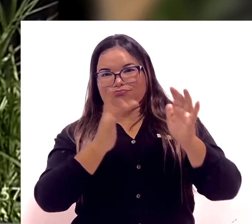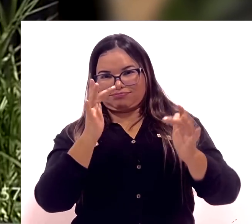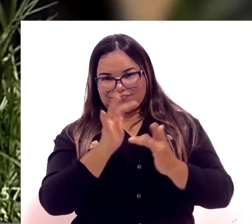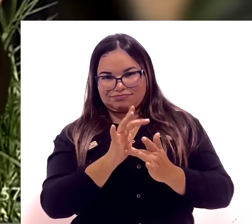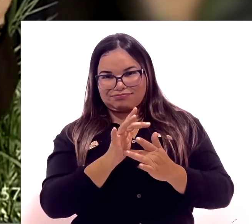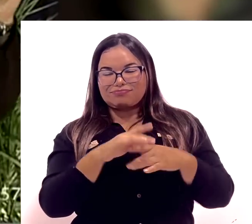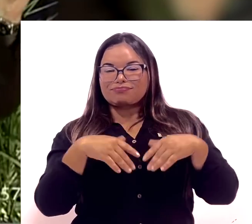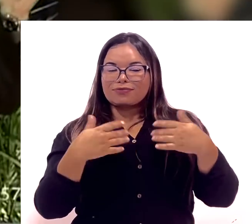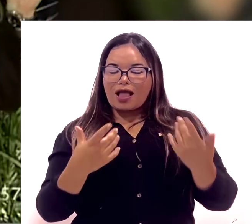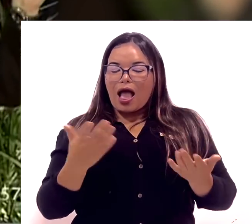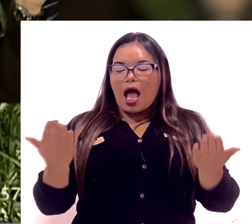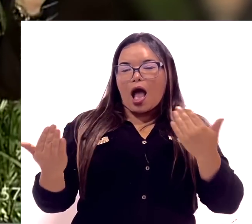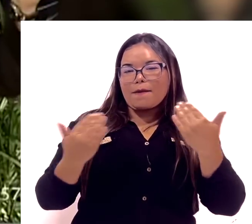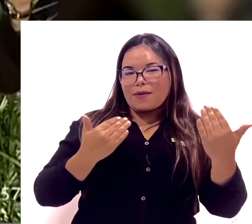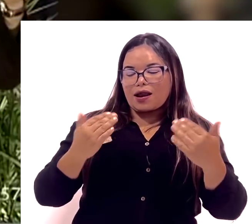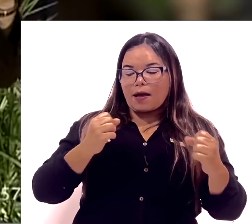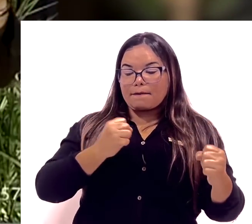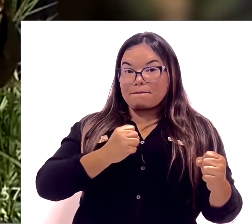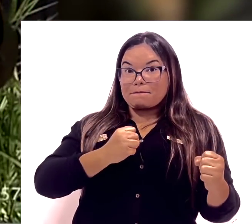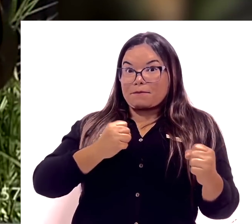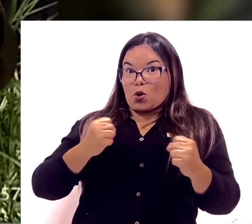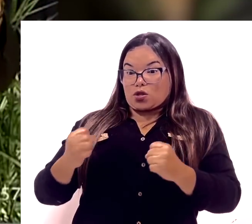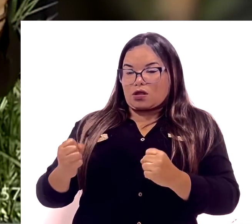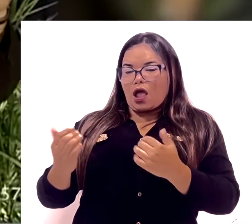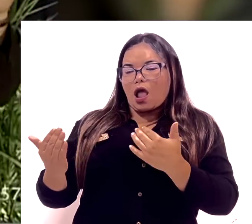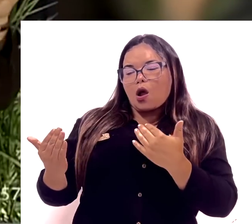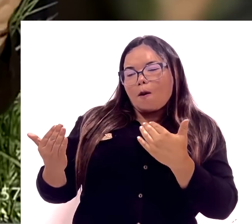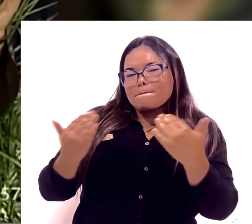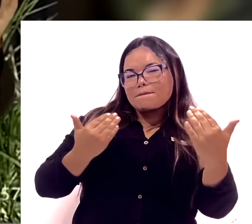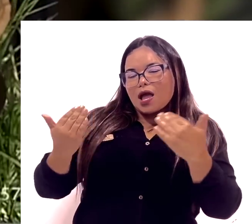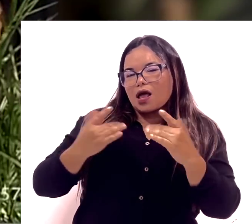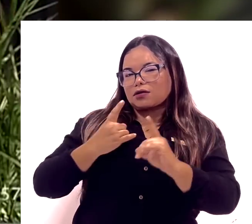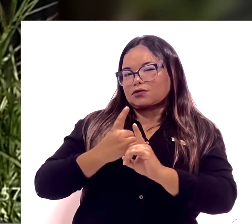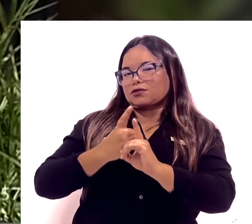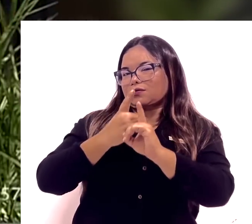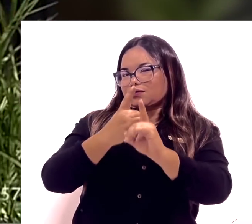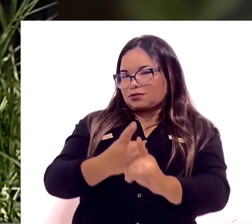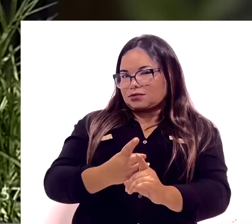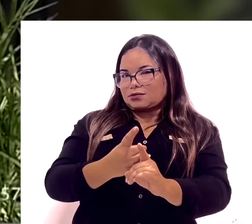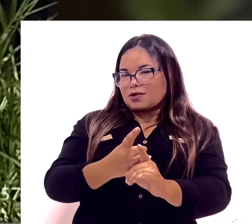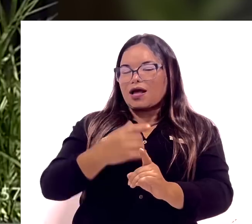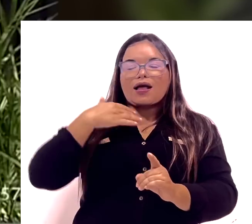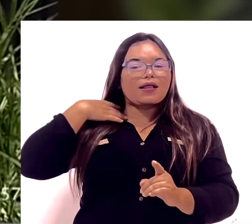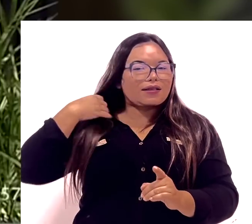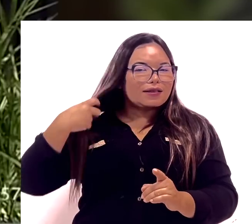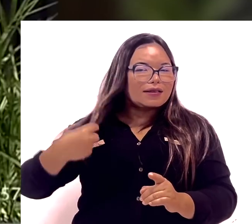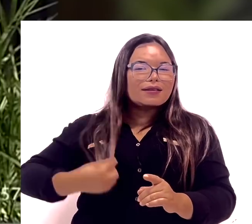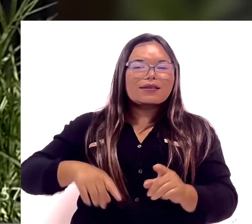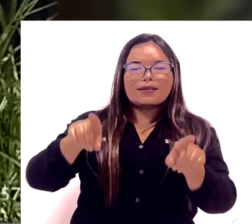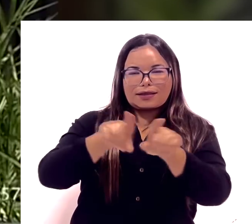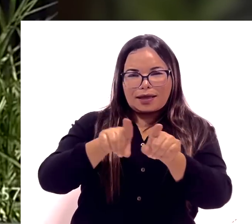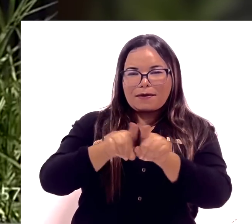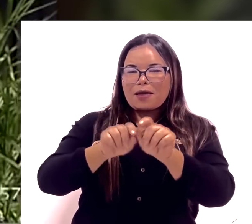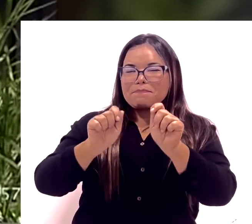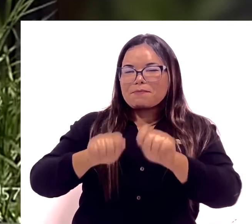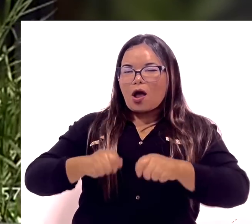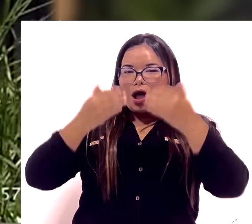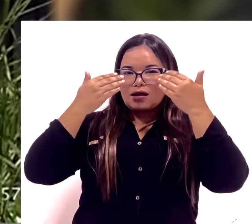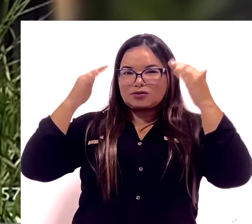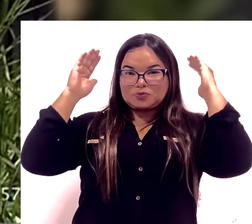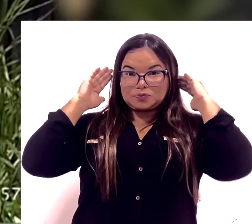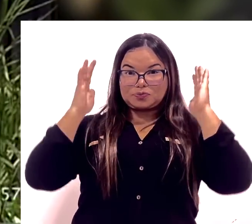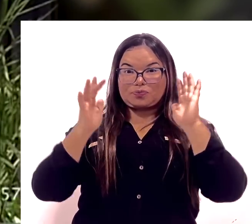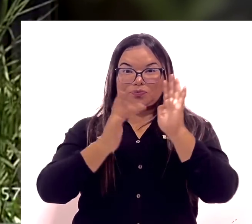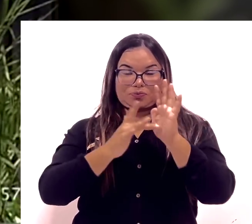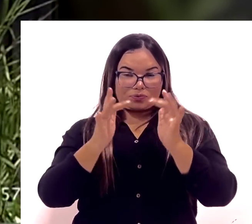poder que parece ser um discípulo, mas que também poderá trair com um beijo. Nós teremos que entrar